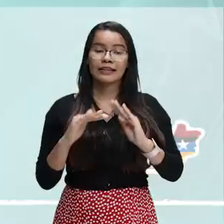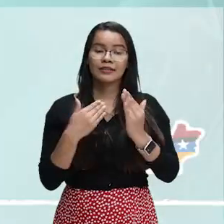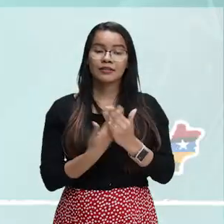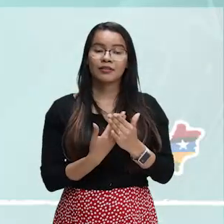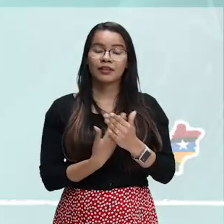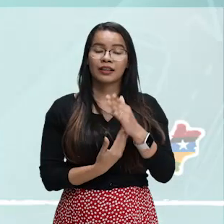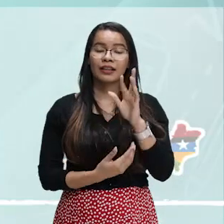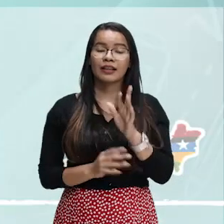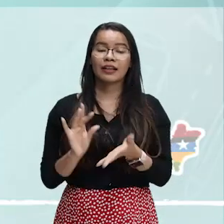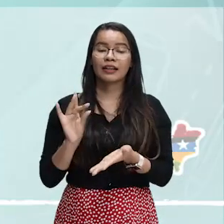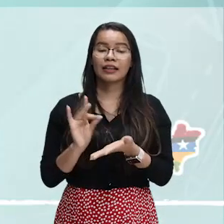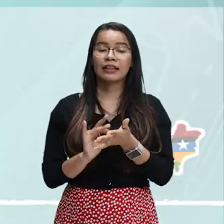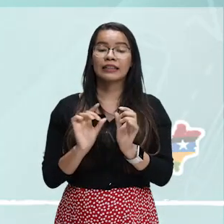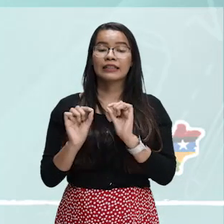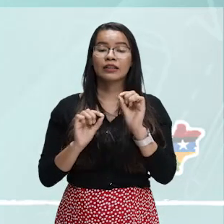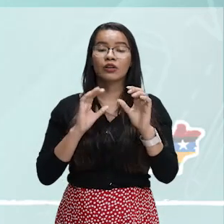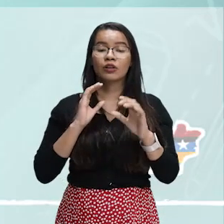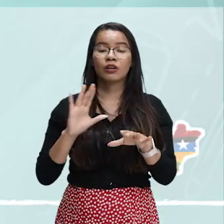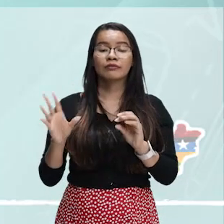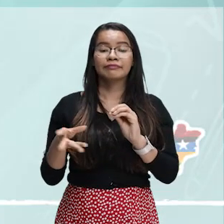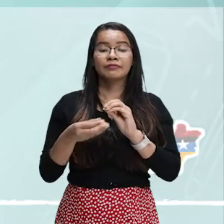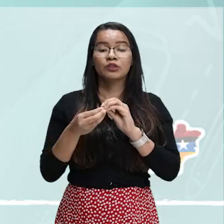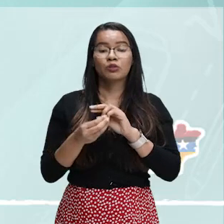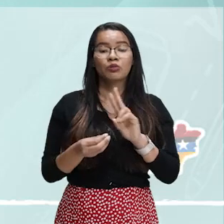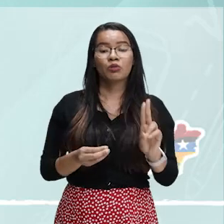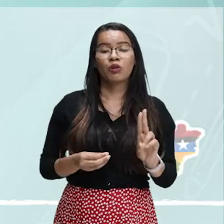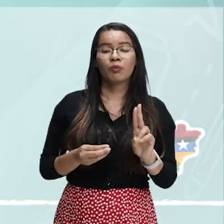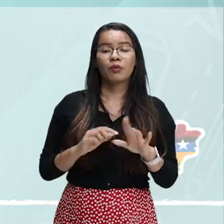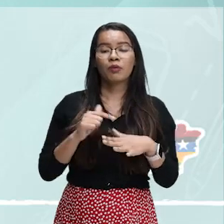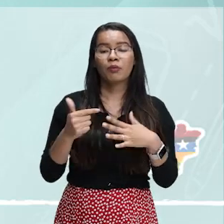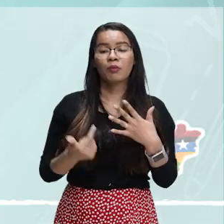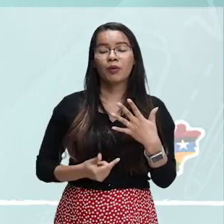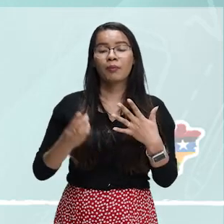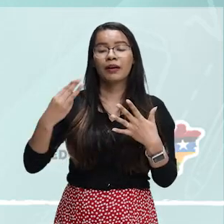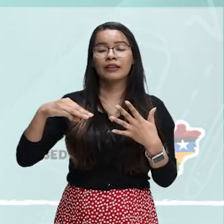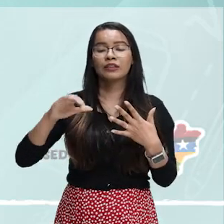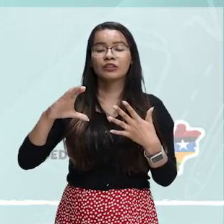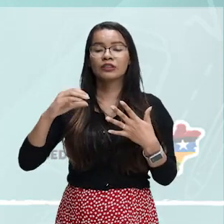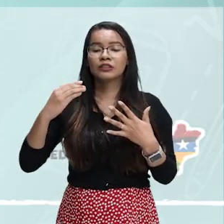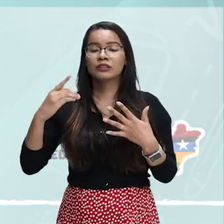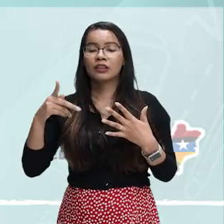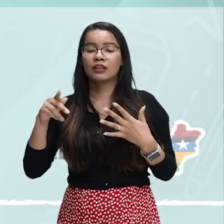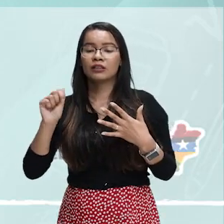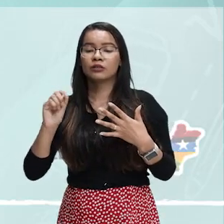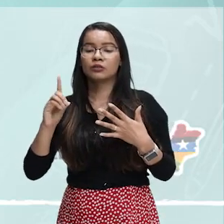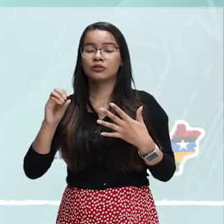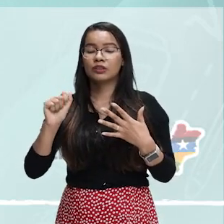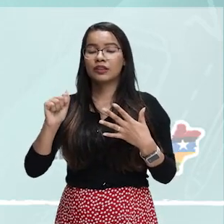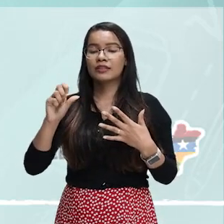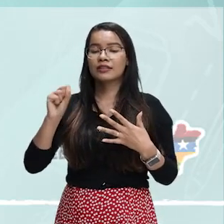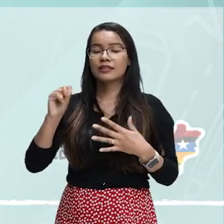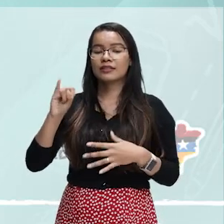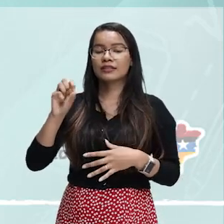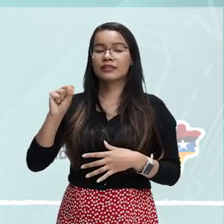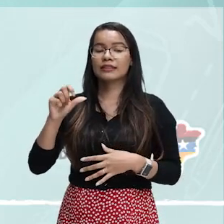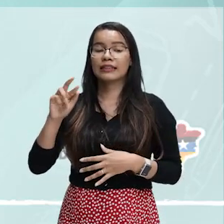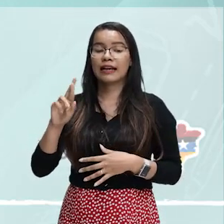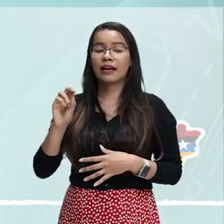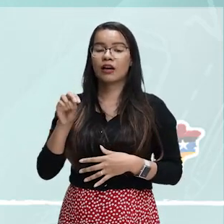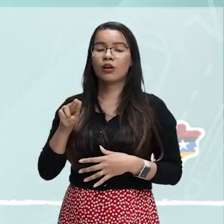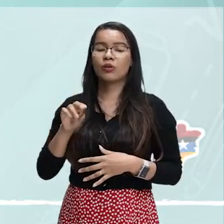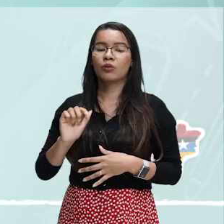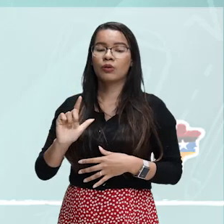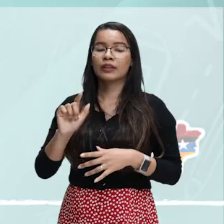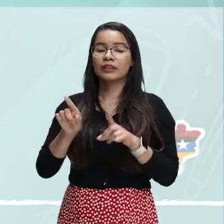escola realista, que contou com nomes como Machado de Assis, Raul Pompeia e Aloysio Azevedo, teve como